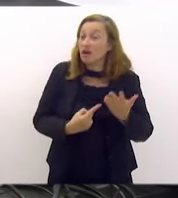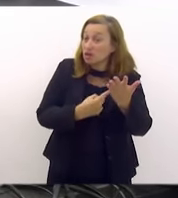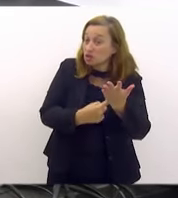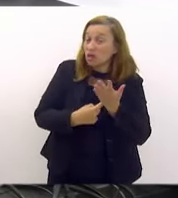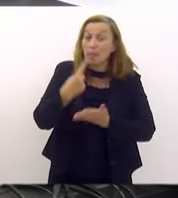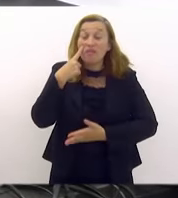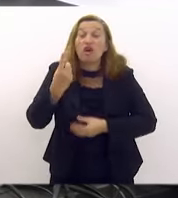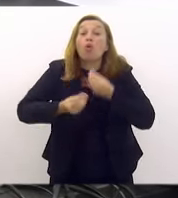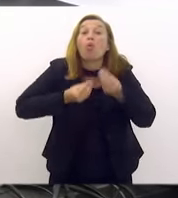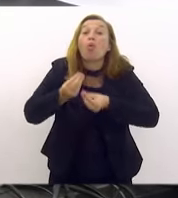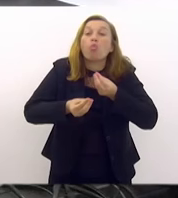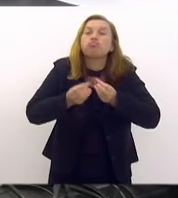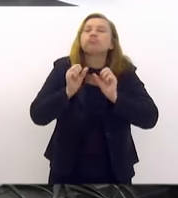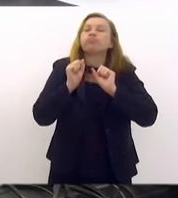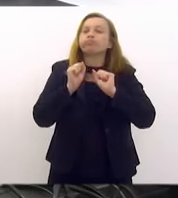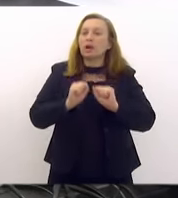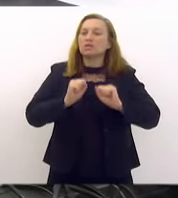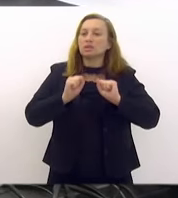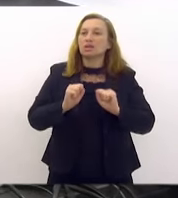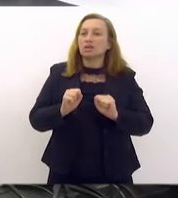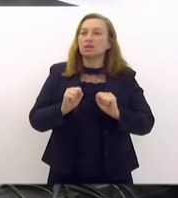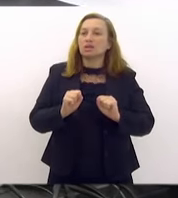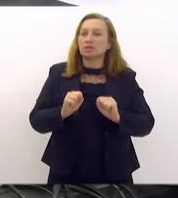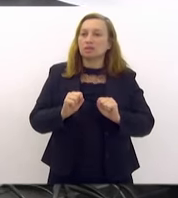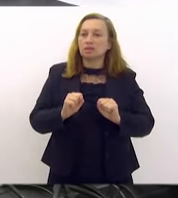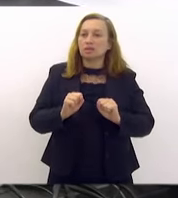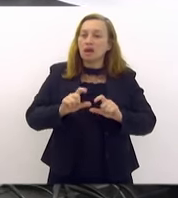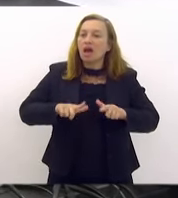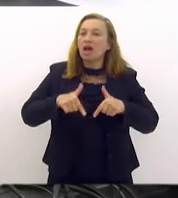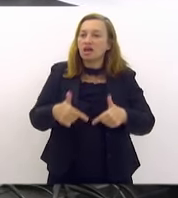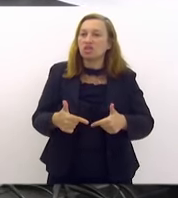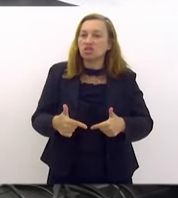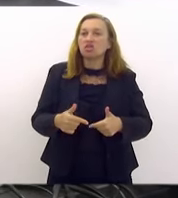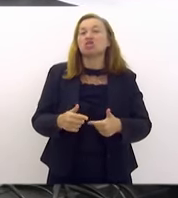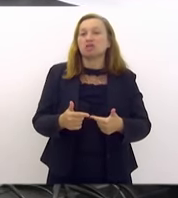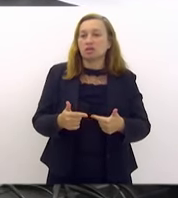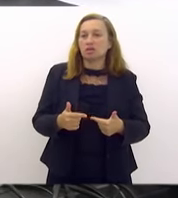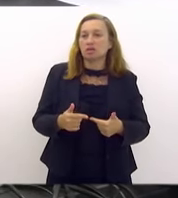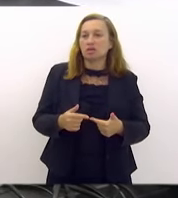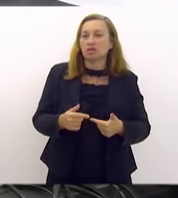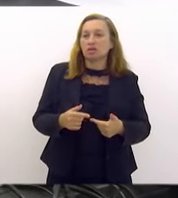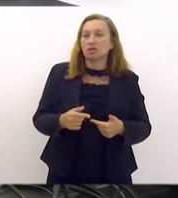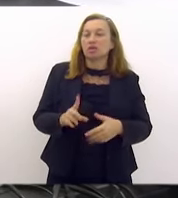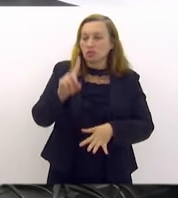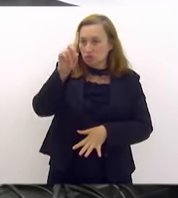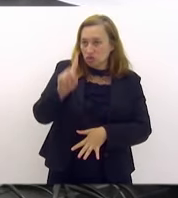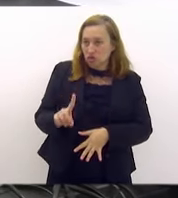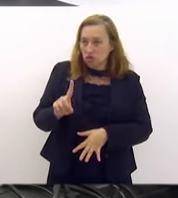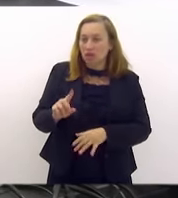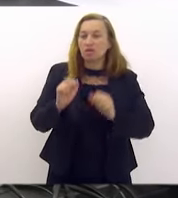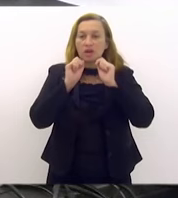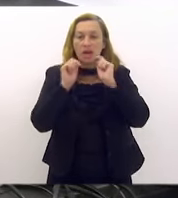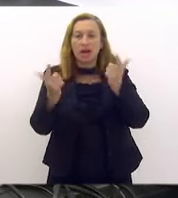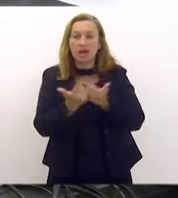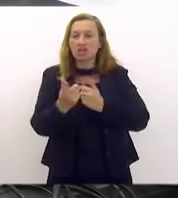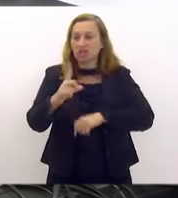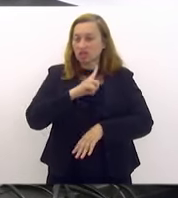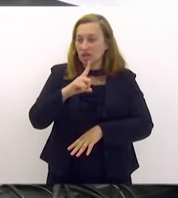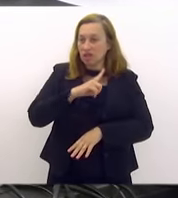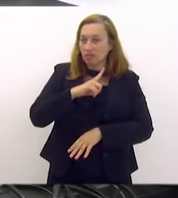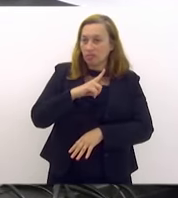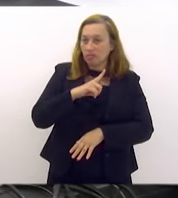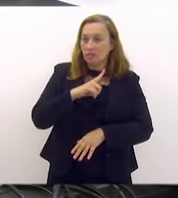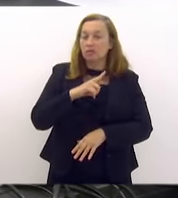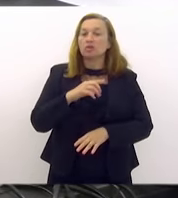como podemos eh alçar mão também dos direitos que uma assembleia legislativa tem Quando faz